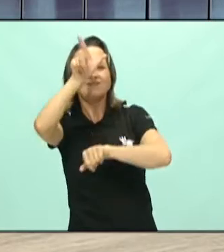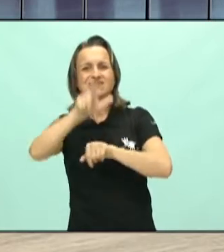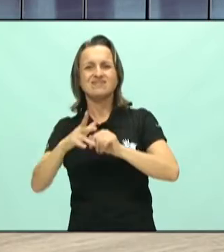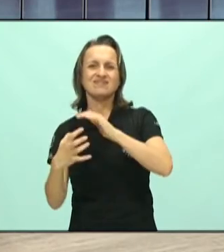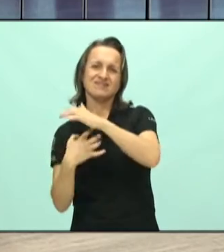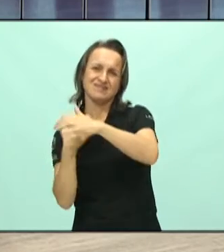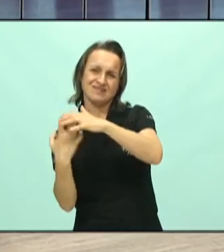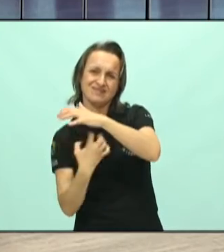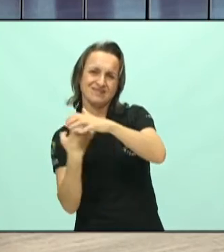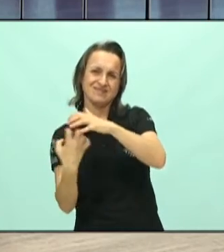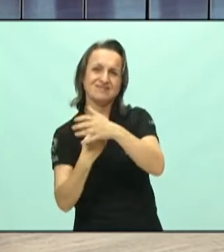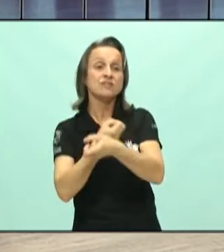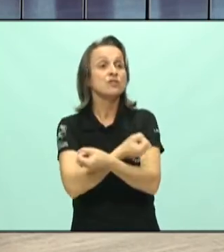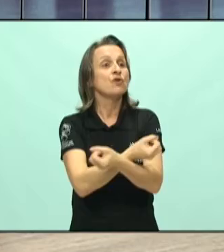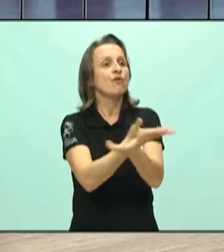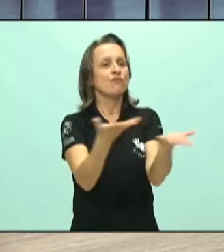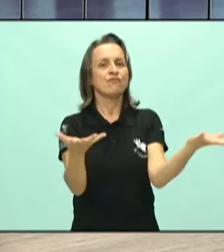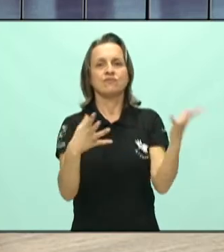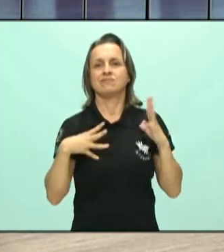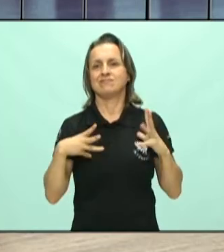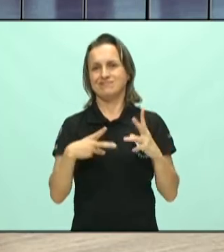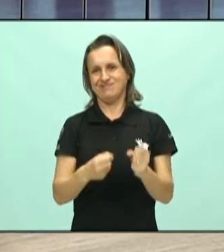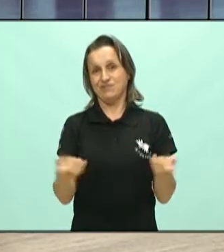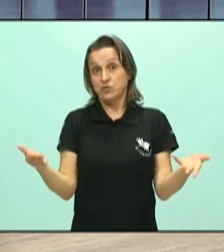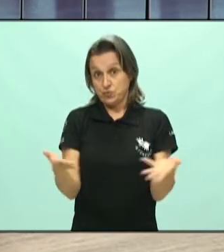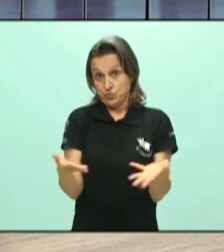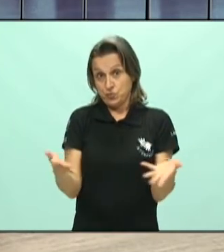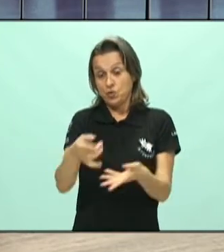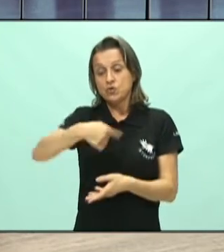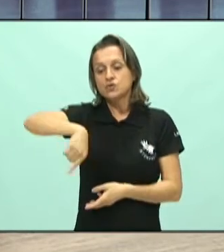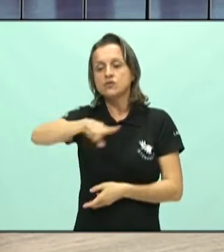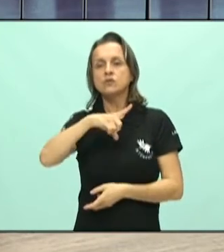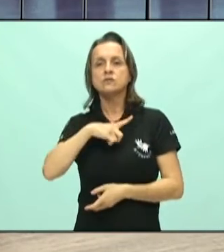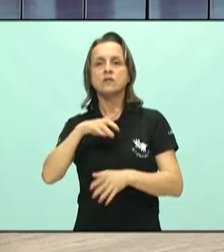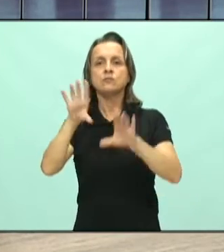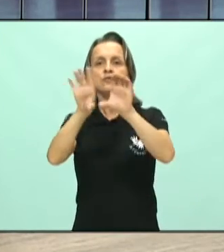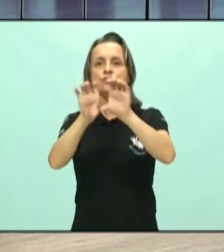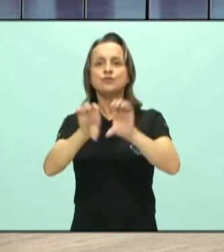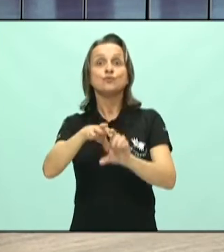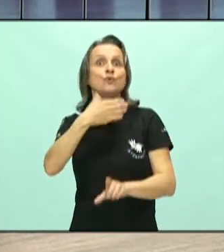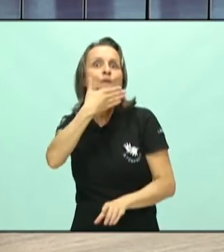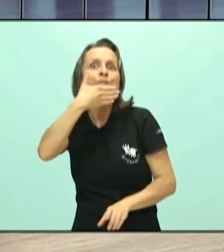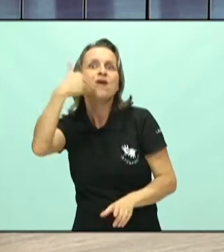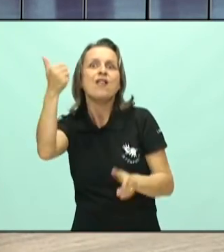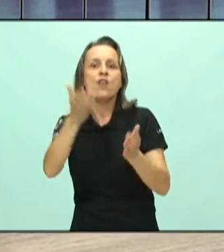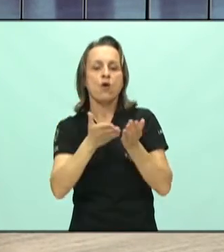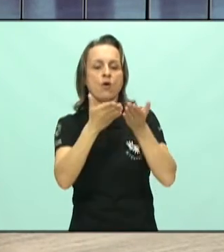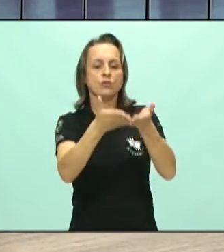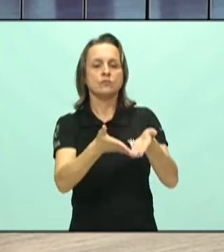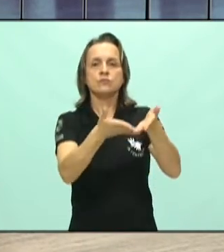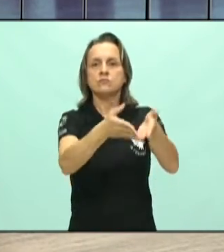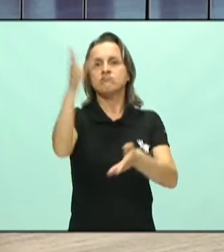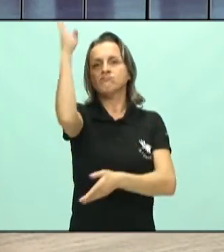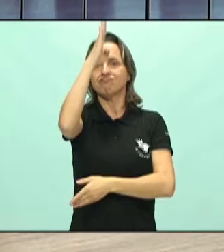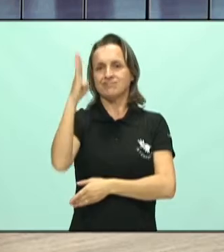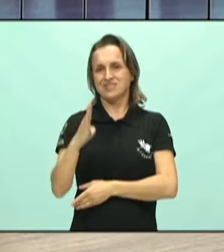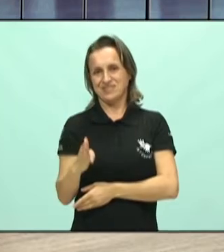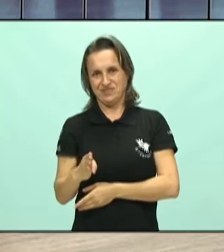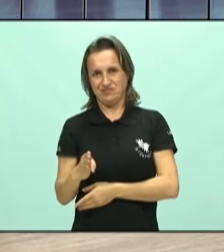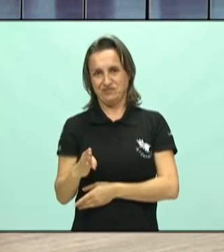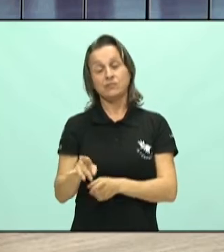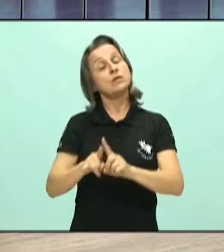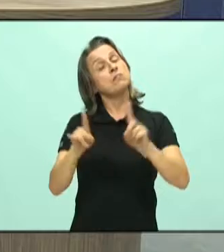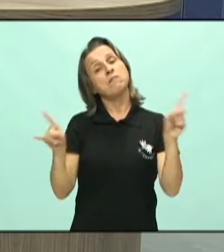empresários e oferecendo tudo o que eles têm. E hoje nós temos a melhor estrutura portuária, retroportuária do Brasil, e não